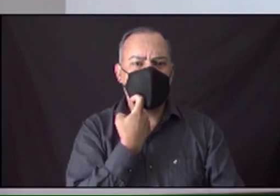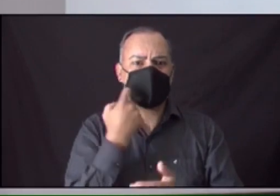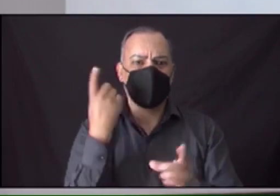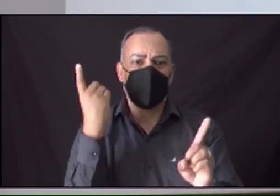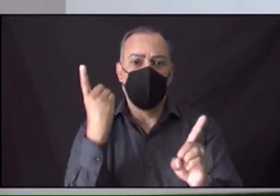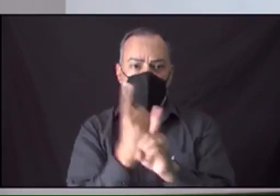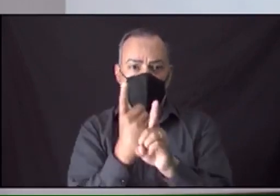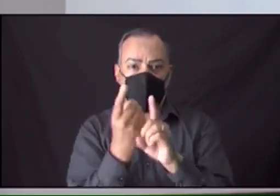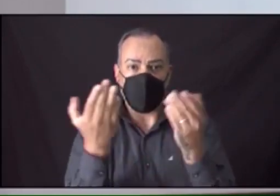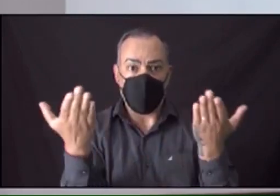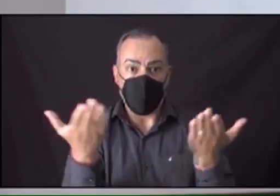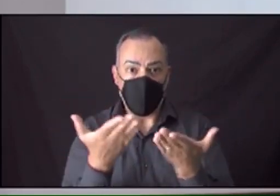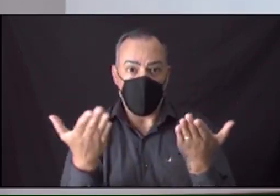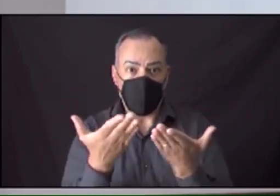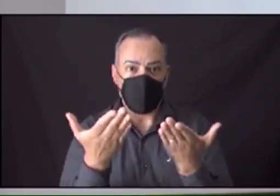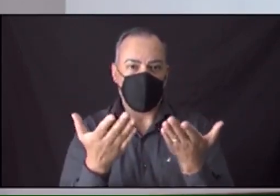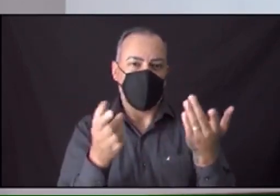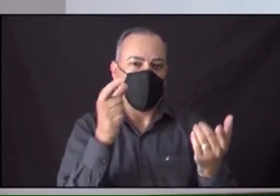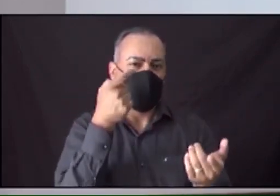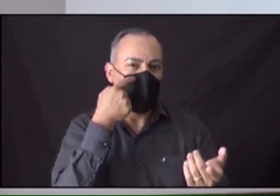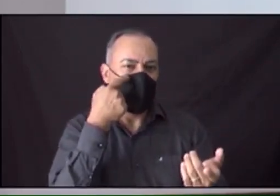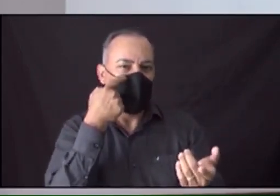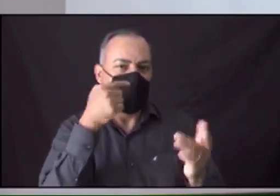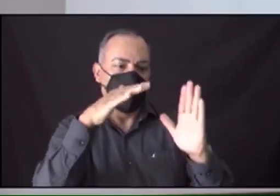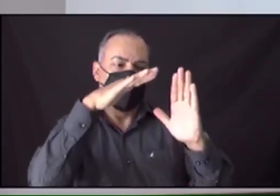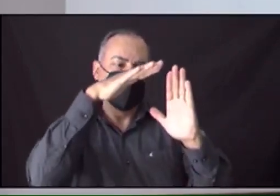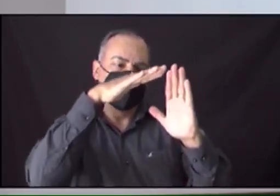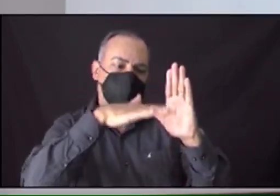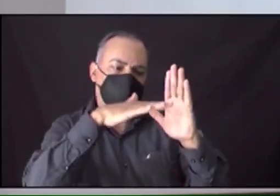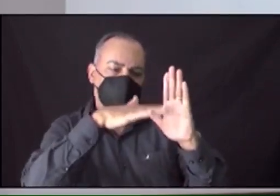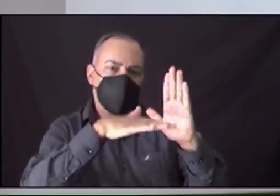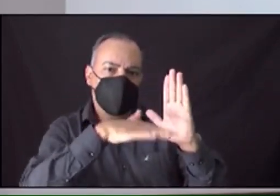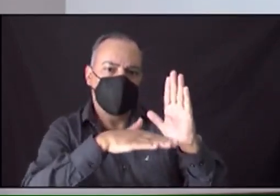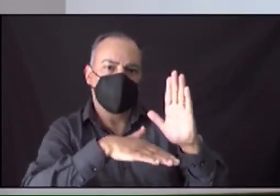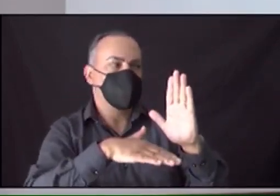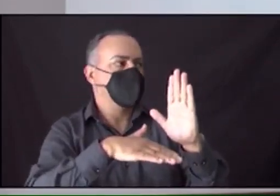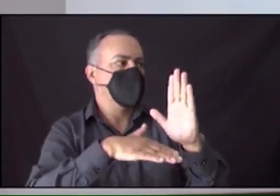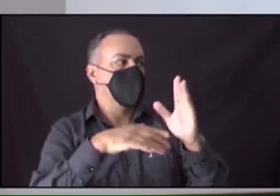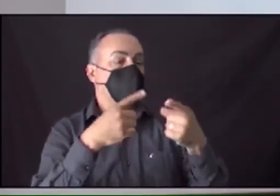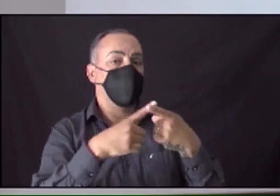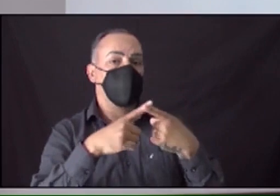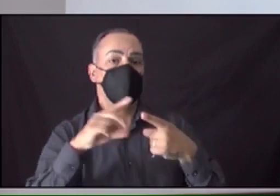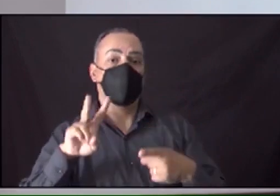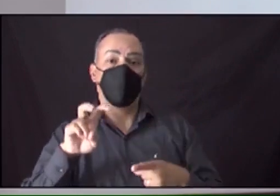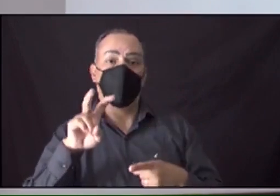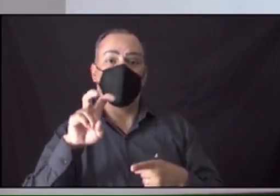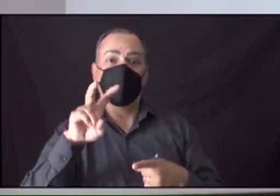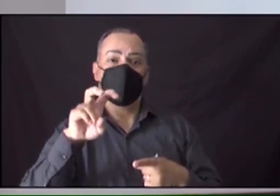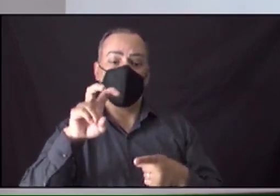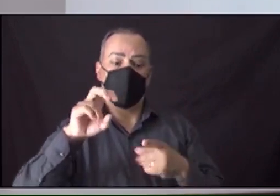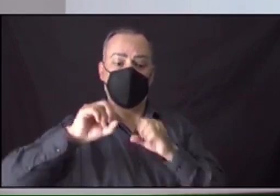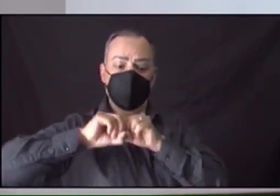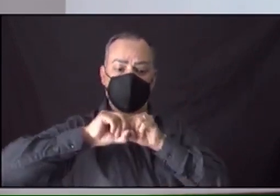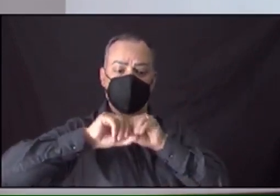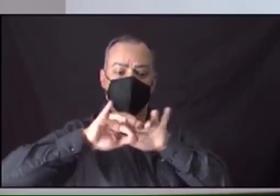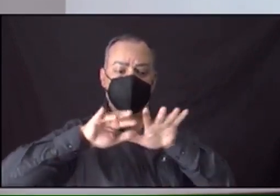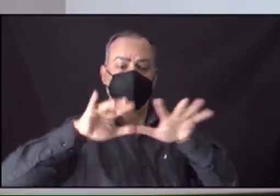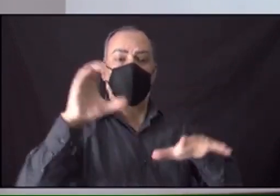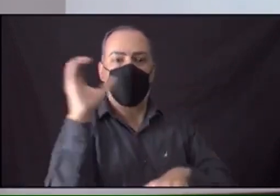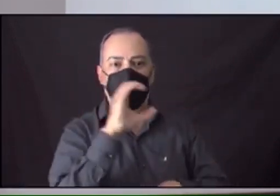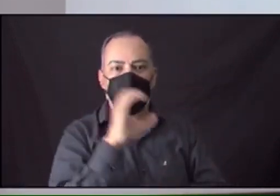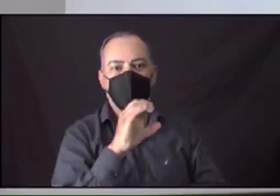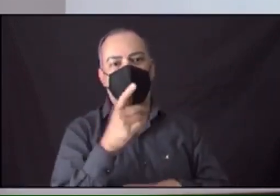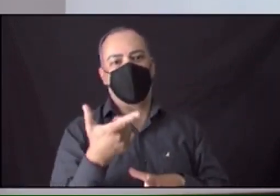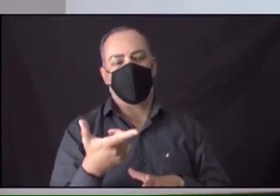hoje, a gente vê que é mais gradativa a queda. Não sei se estão analisando. Porque o vírus se multiplica muito rapidamente. Então, assim, a